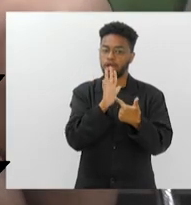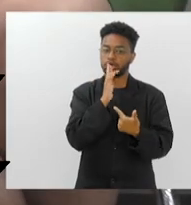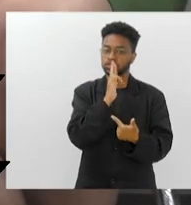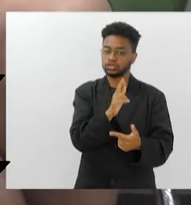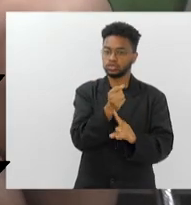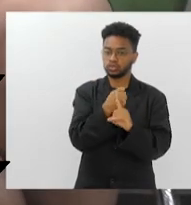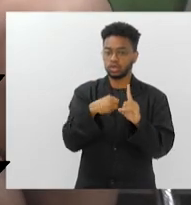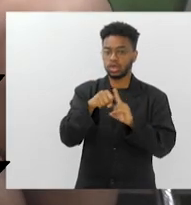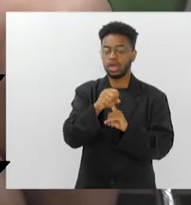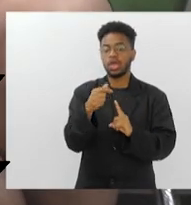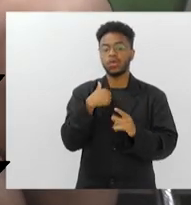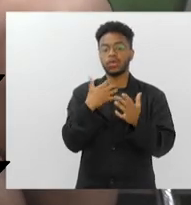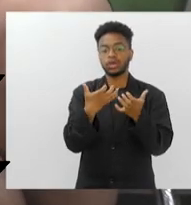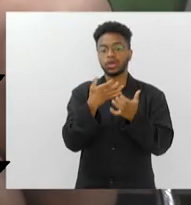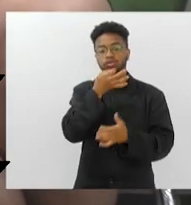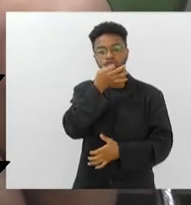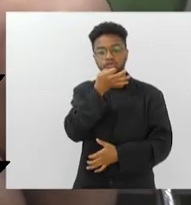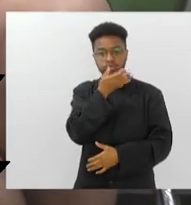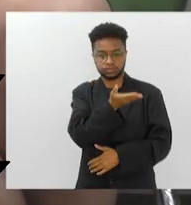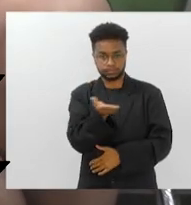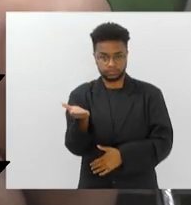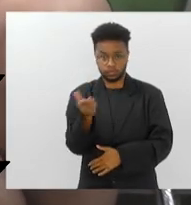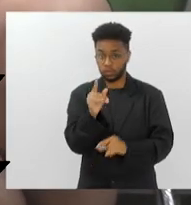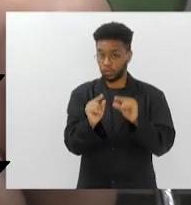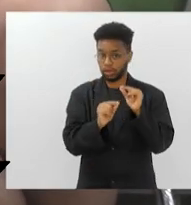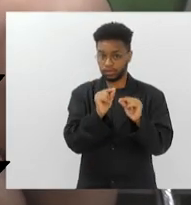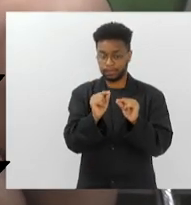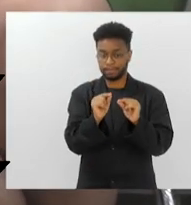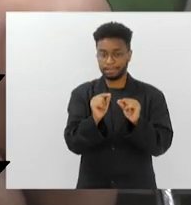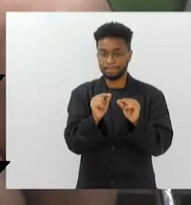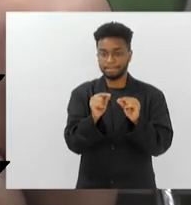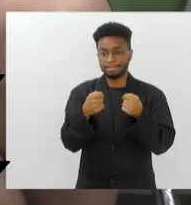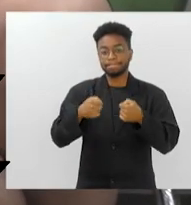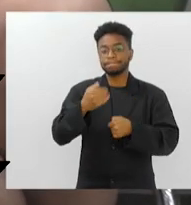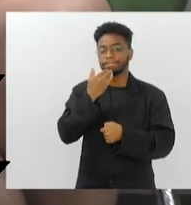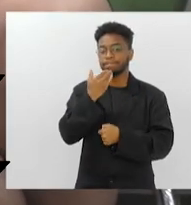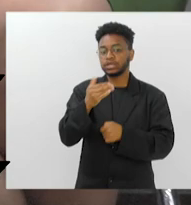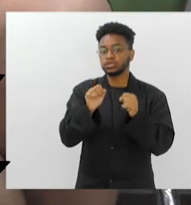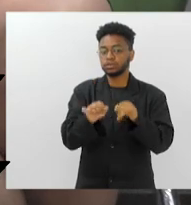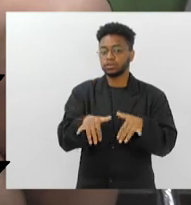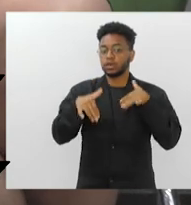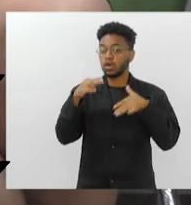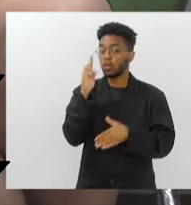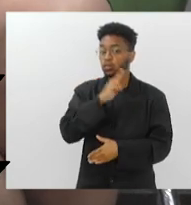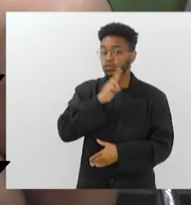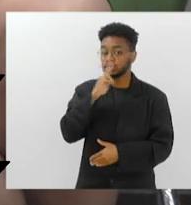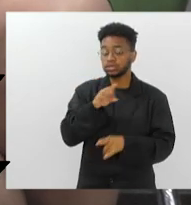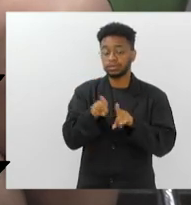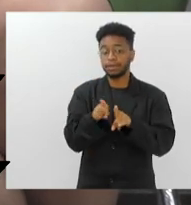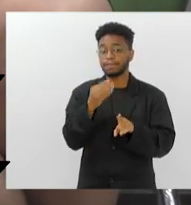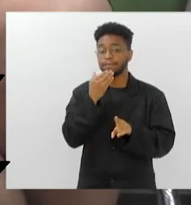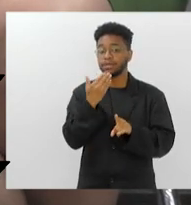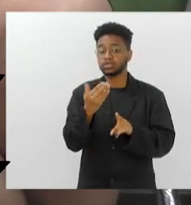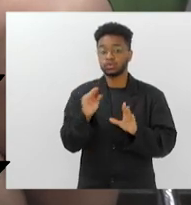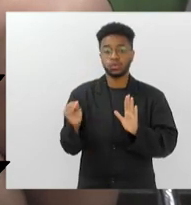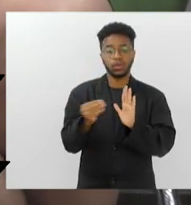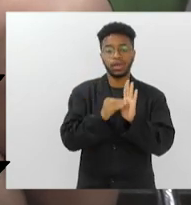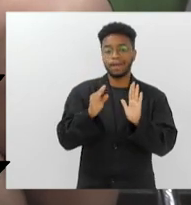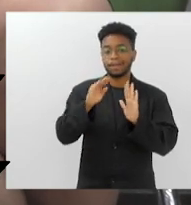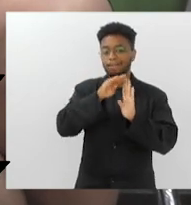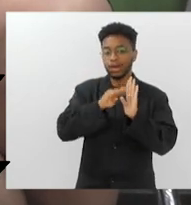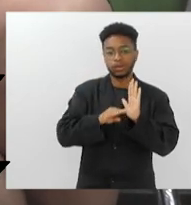queria sugerir a vossa excelência que pedisse em plenário urgente e PED paa para dar uma resposta